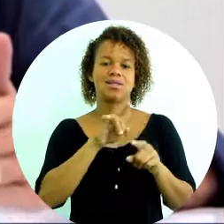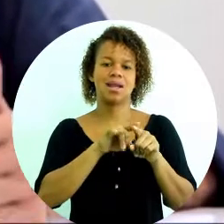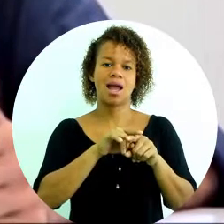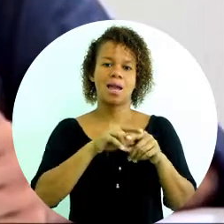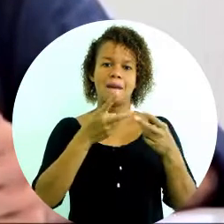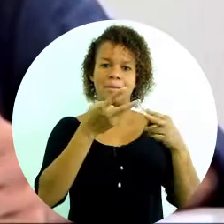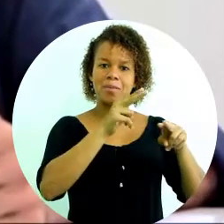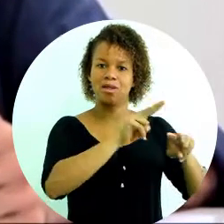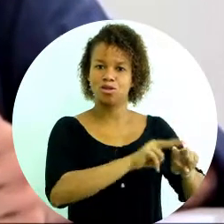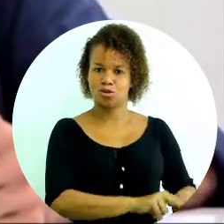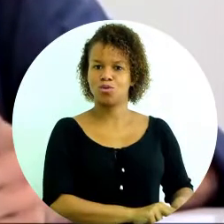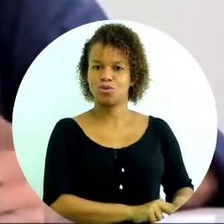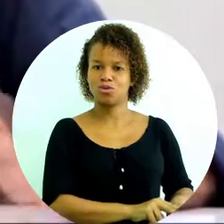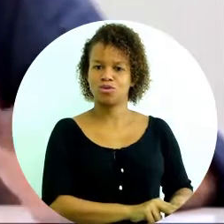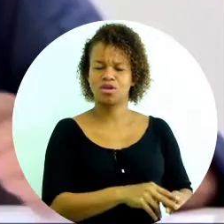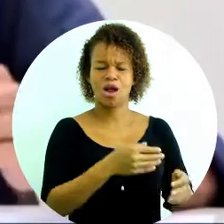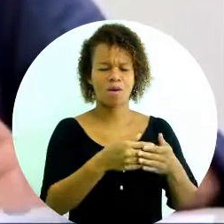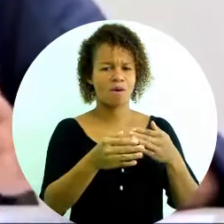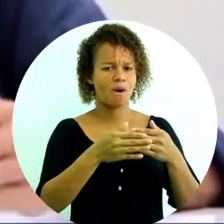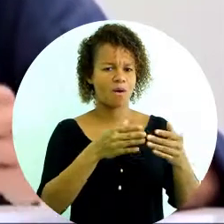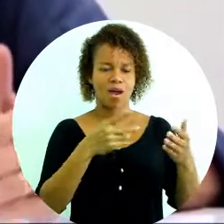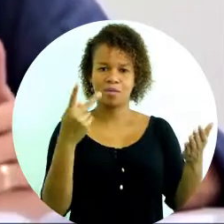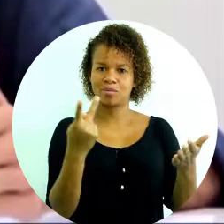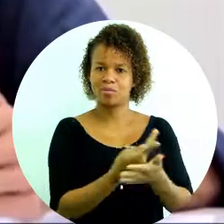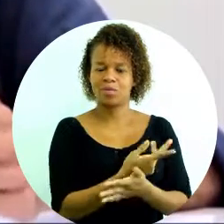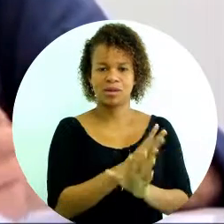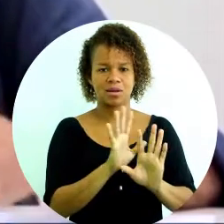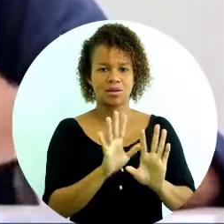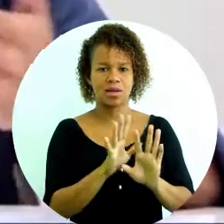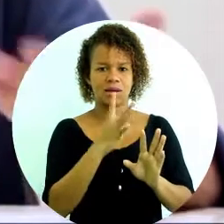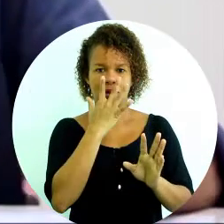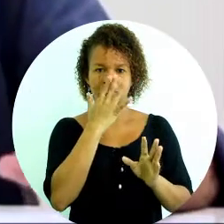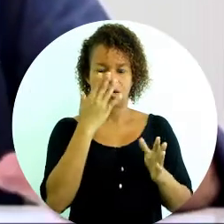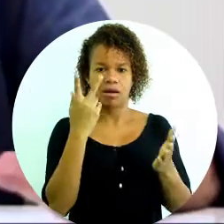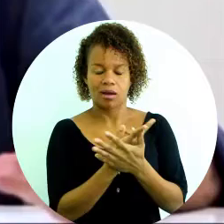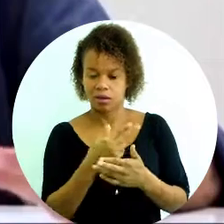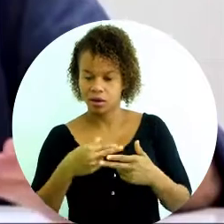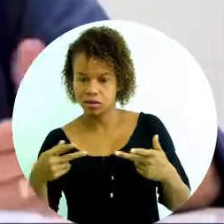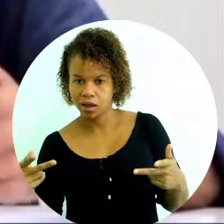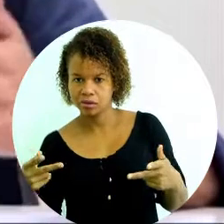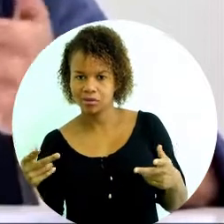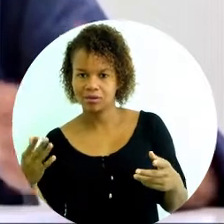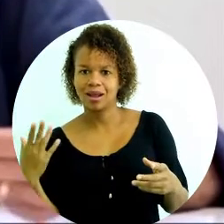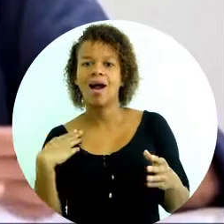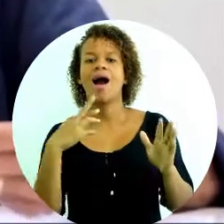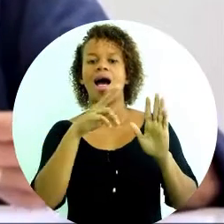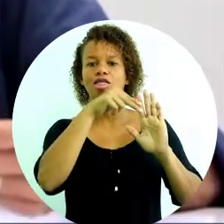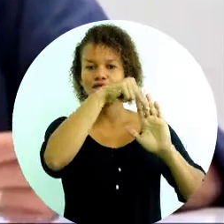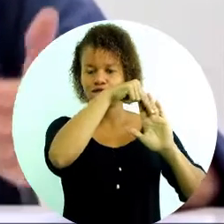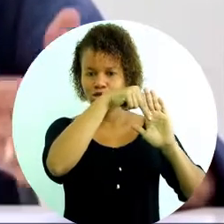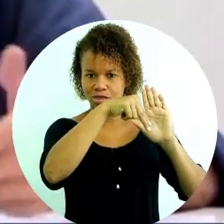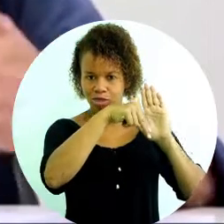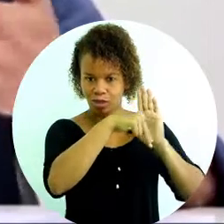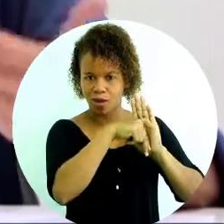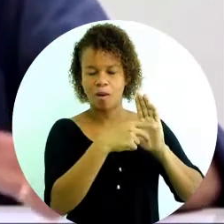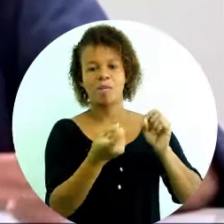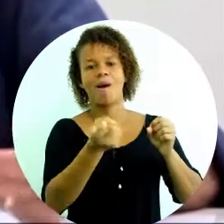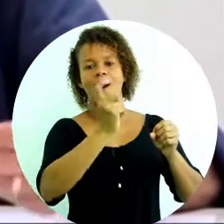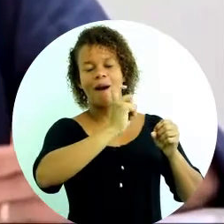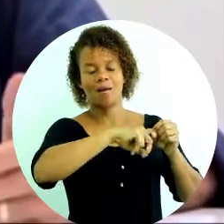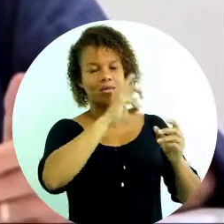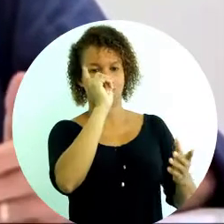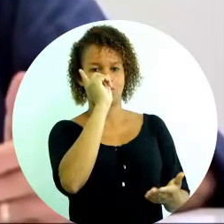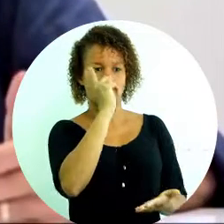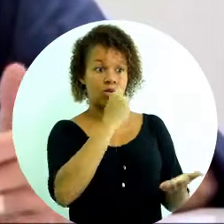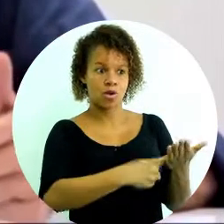polícia e prisões, que a qualquer situação de desordem estabelece a norma,